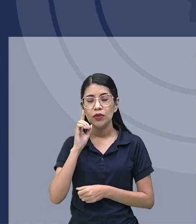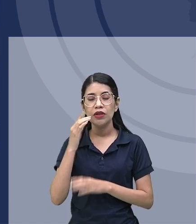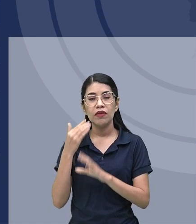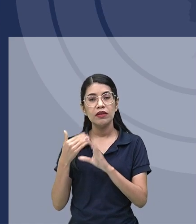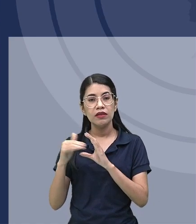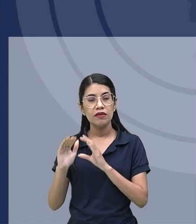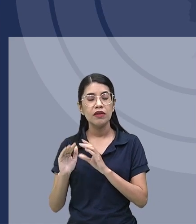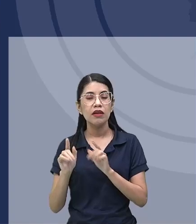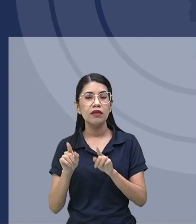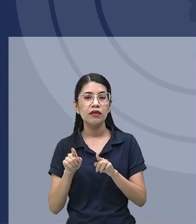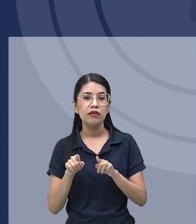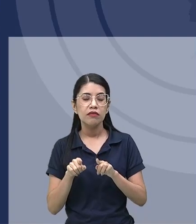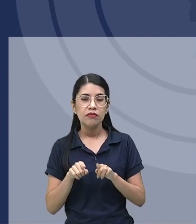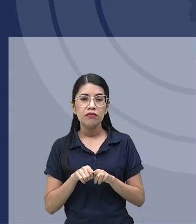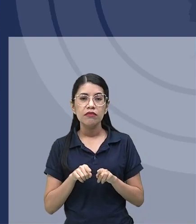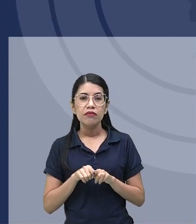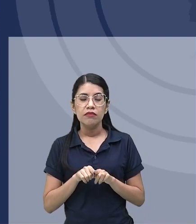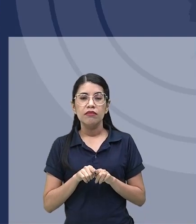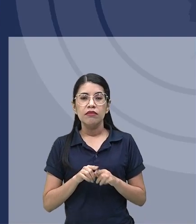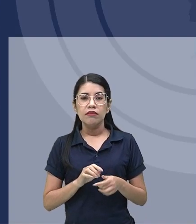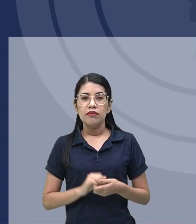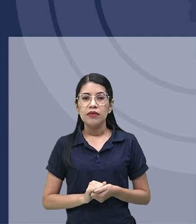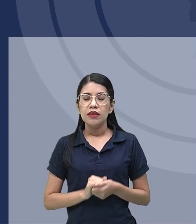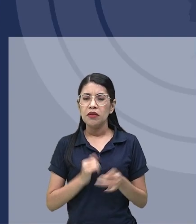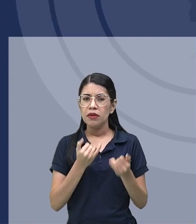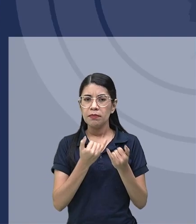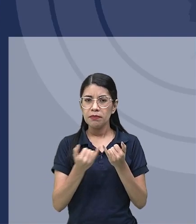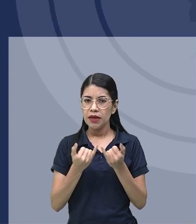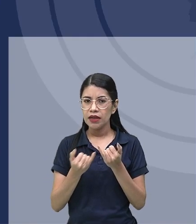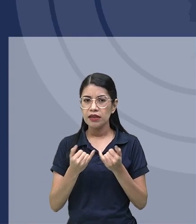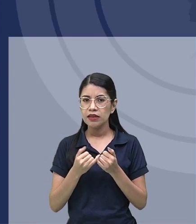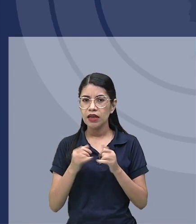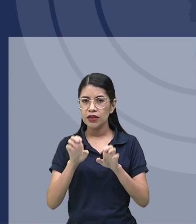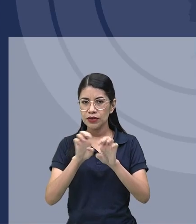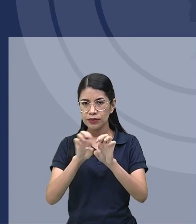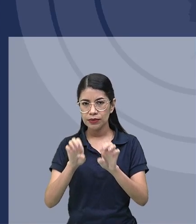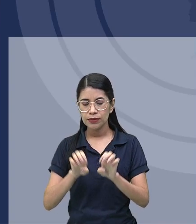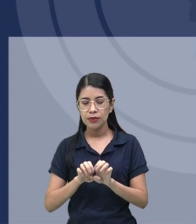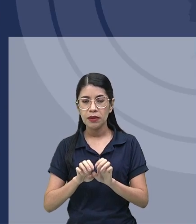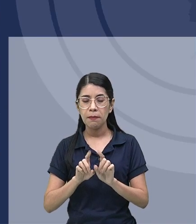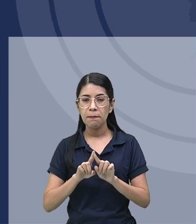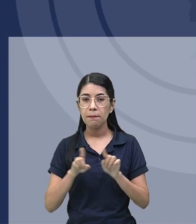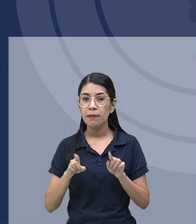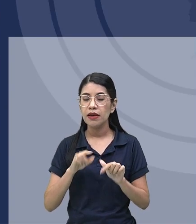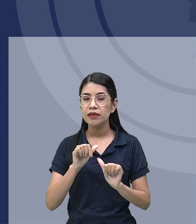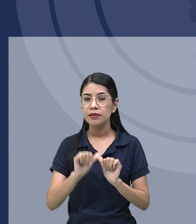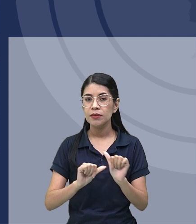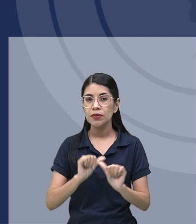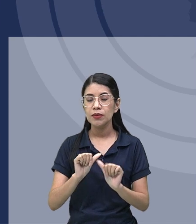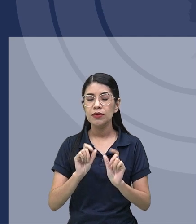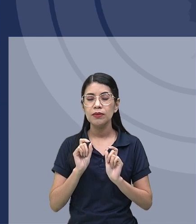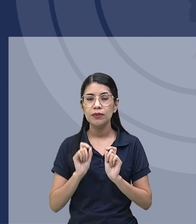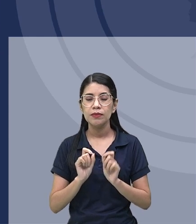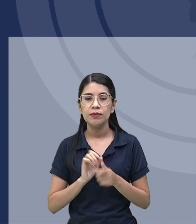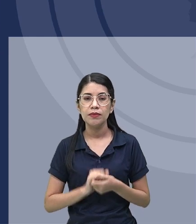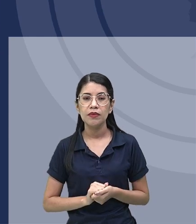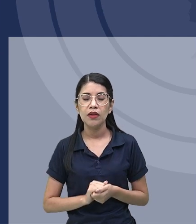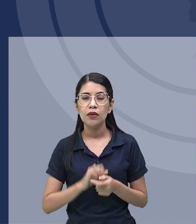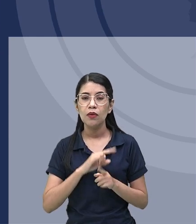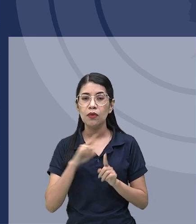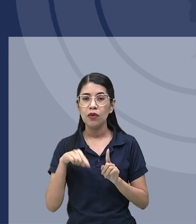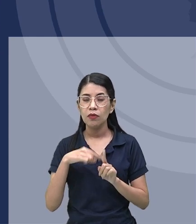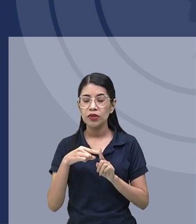entregar, é muito parecido, né? Aí aqui só vai mudar que o objeto